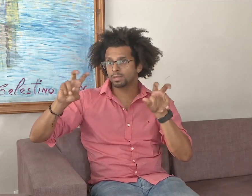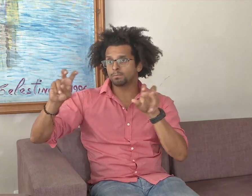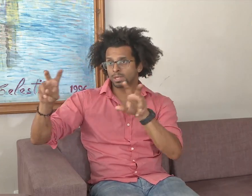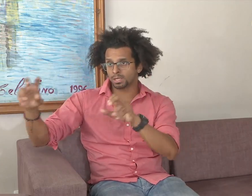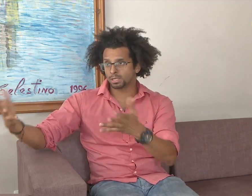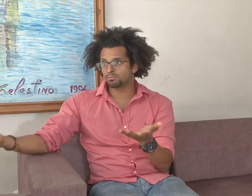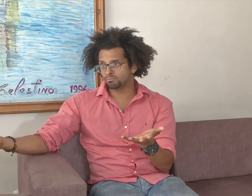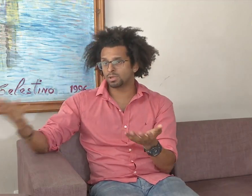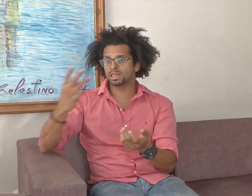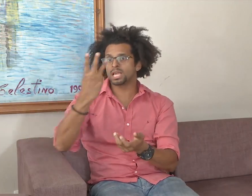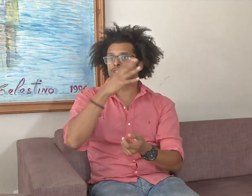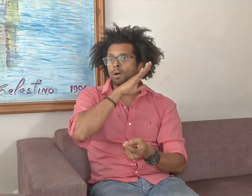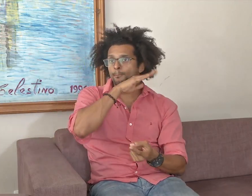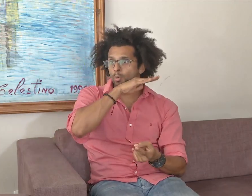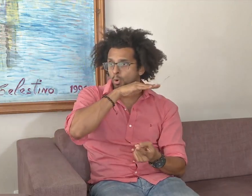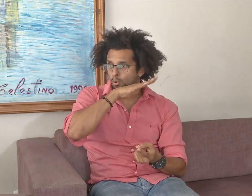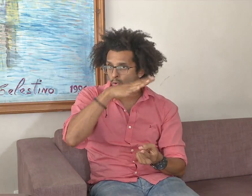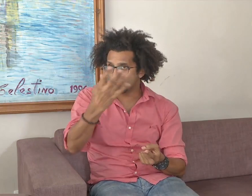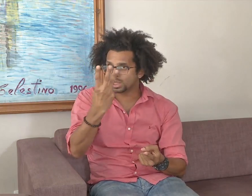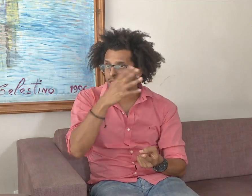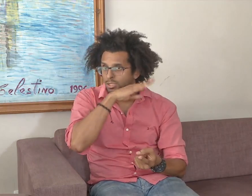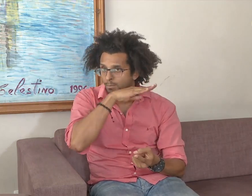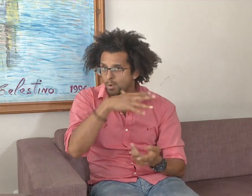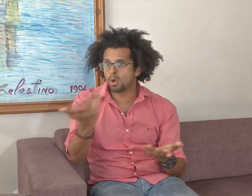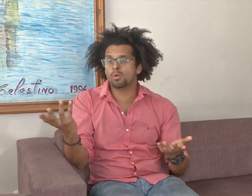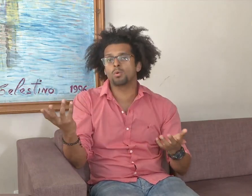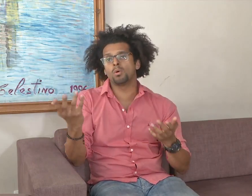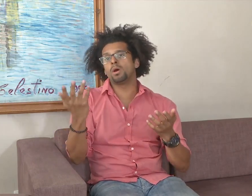peças de teatro, como Os Três Porquinhos,